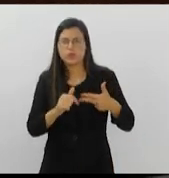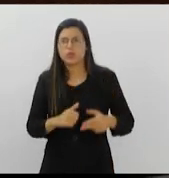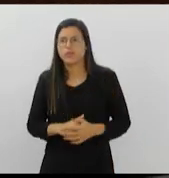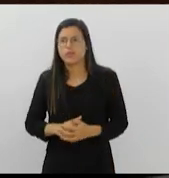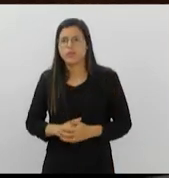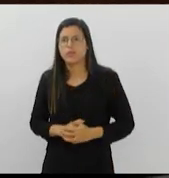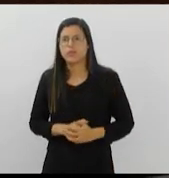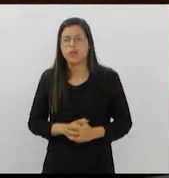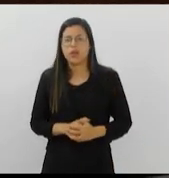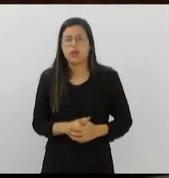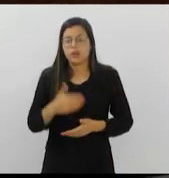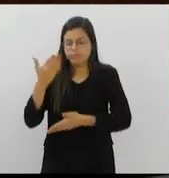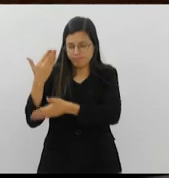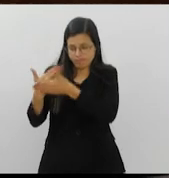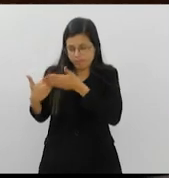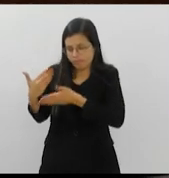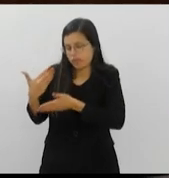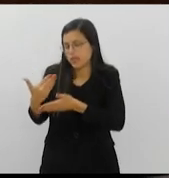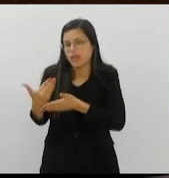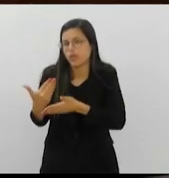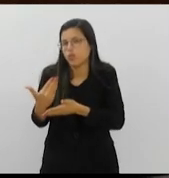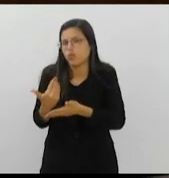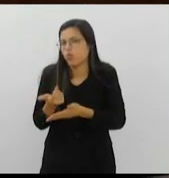que naquela época se acovardou,